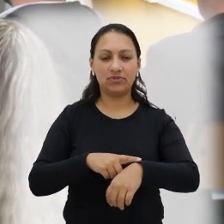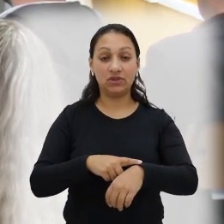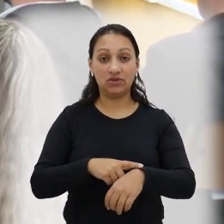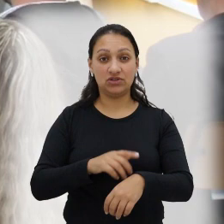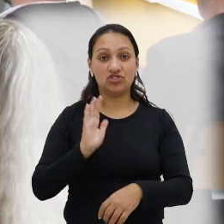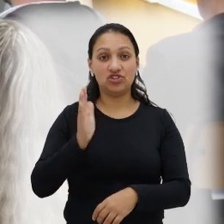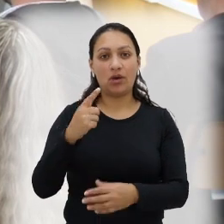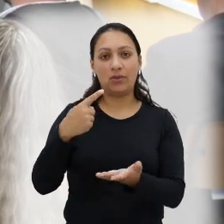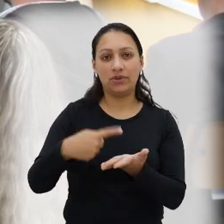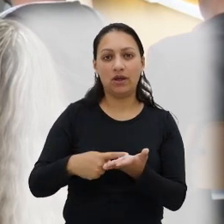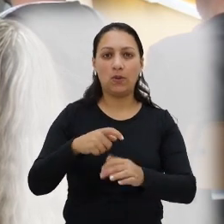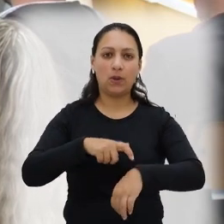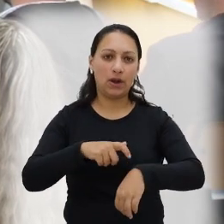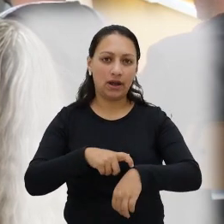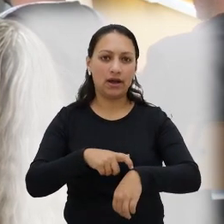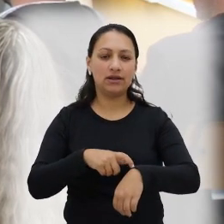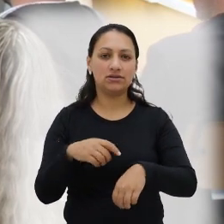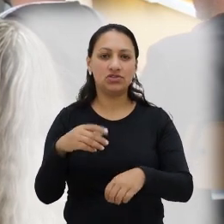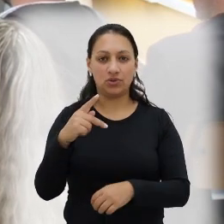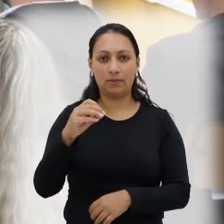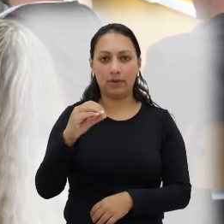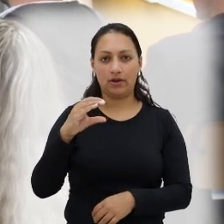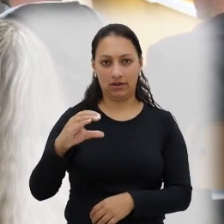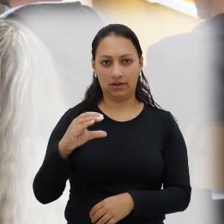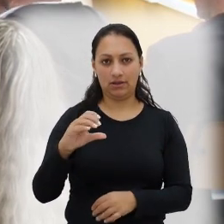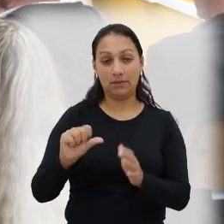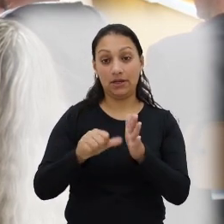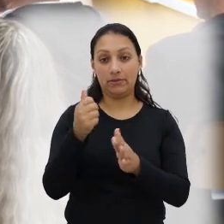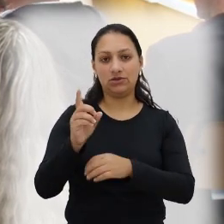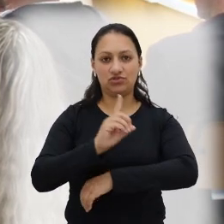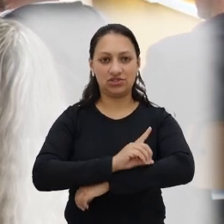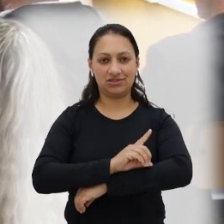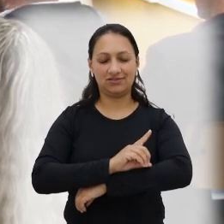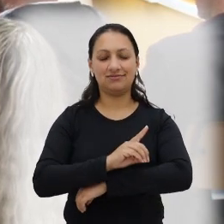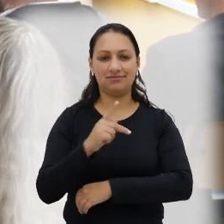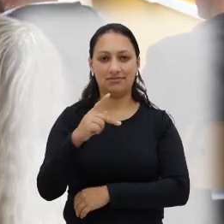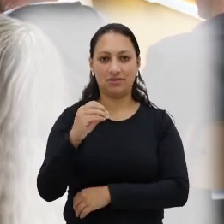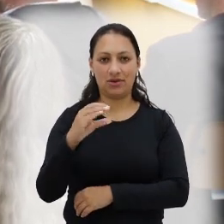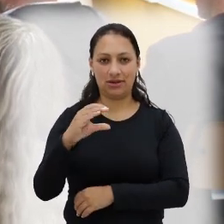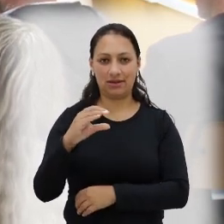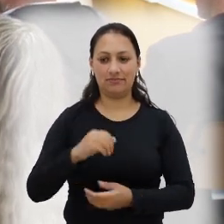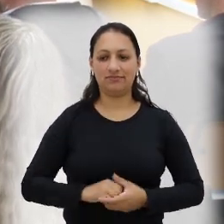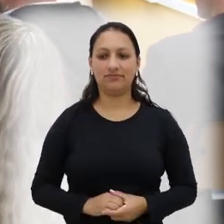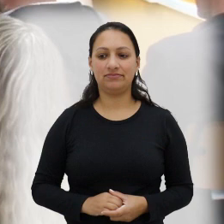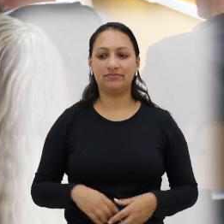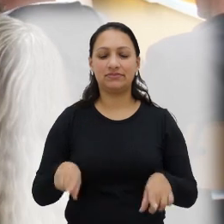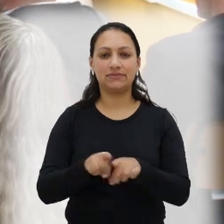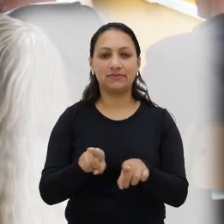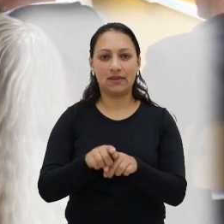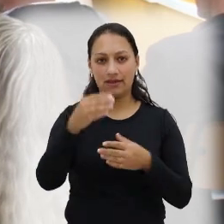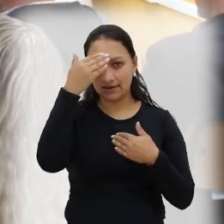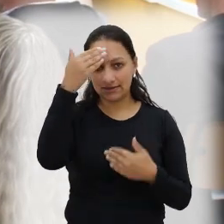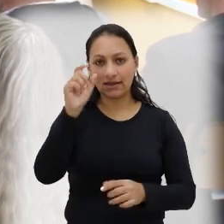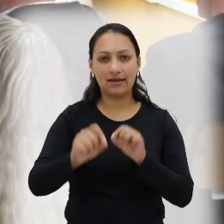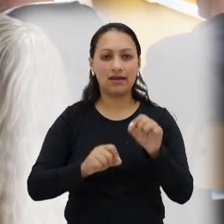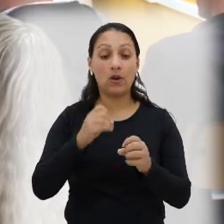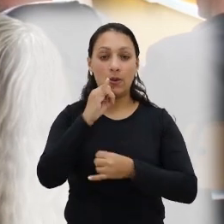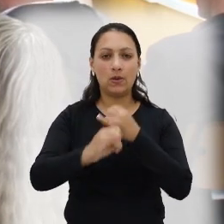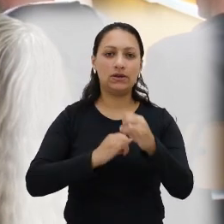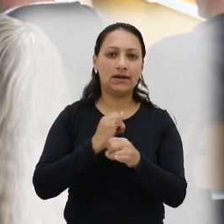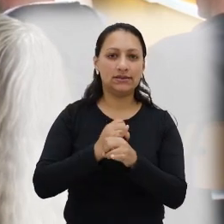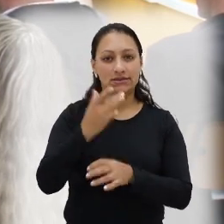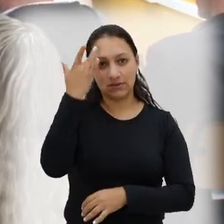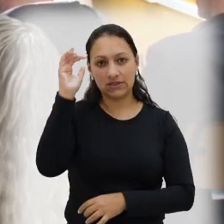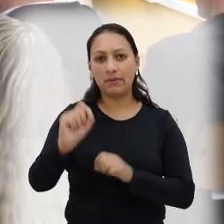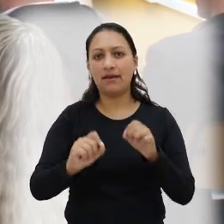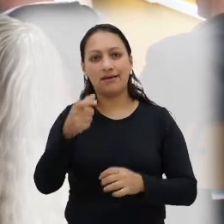sabe, marcar um horário para o momento 1 de POC, ali o primeiro dia de POC. E a gente quer agradecer também quem está online, aí, que a gente não sabe quem é que está na